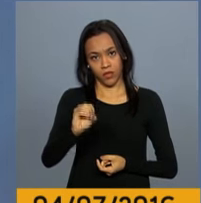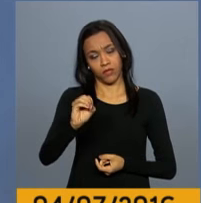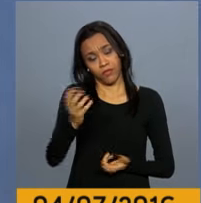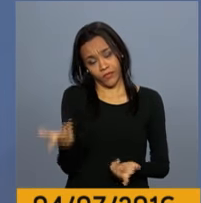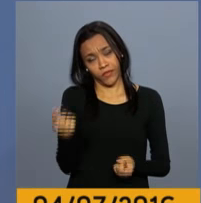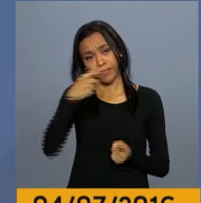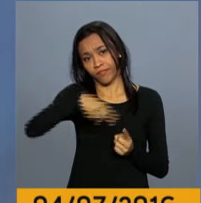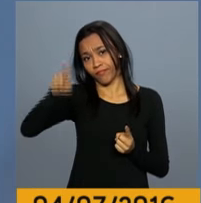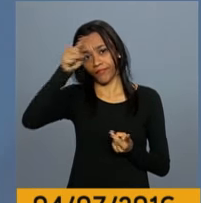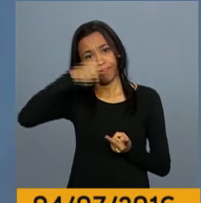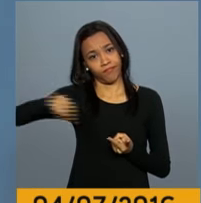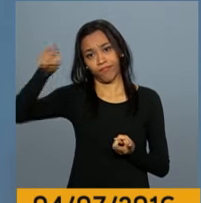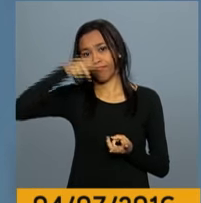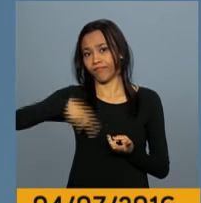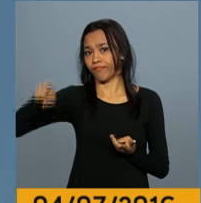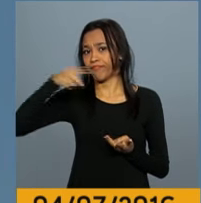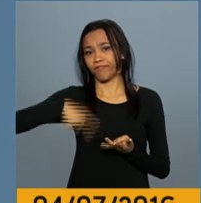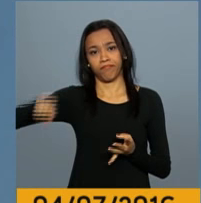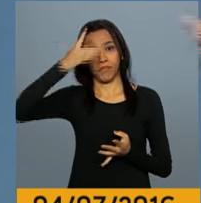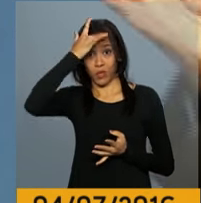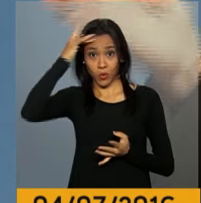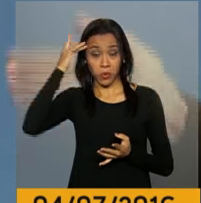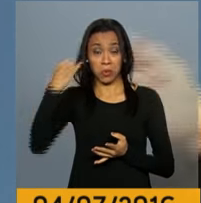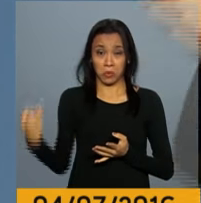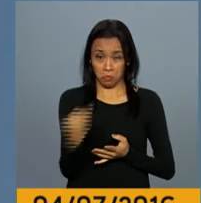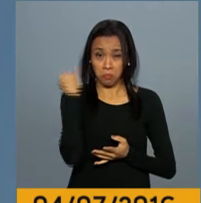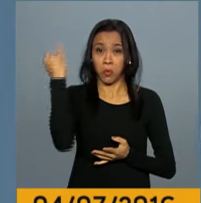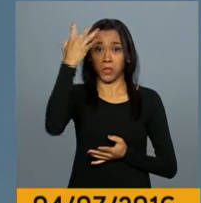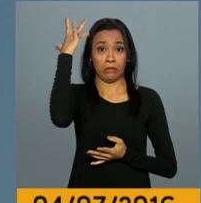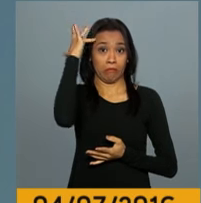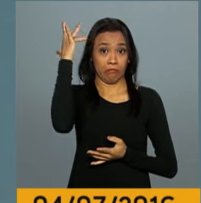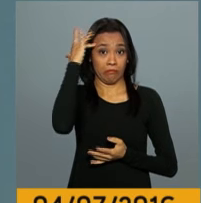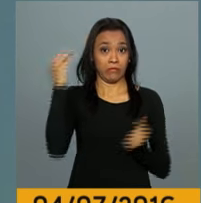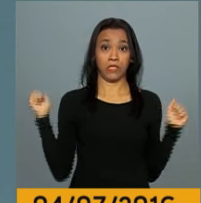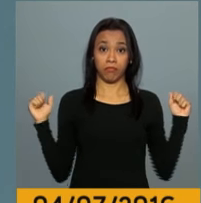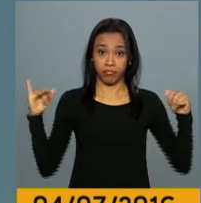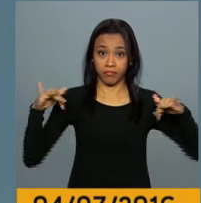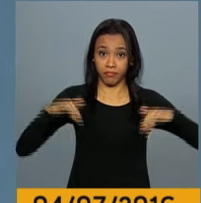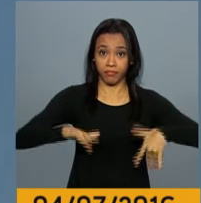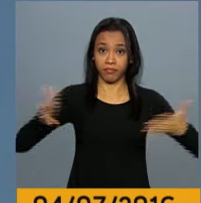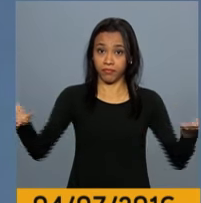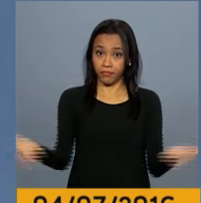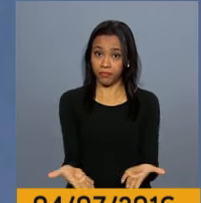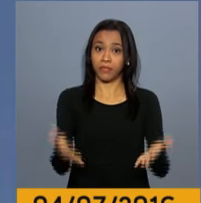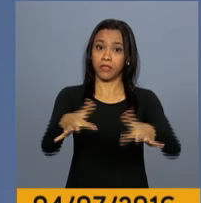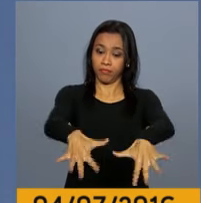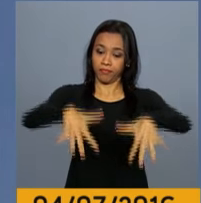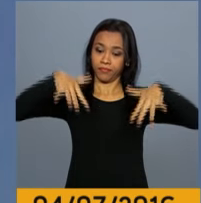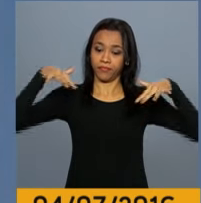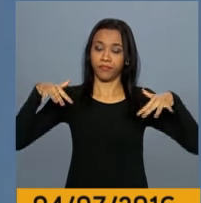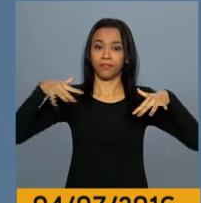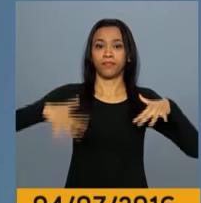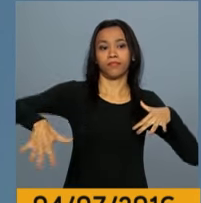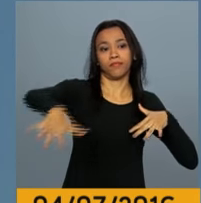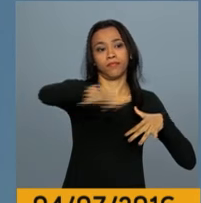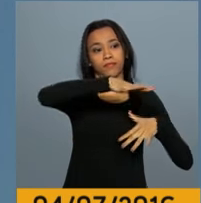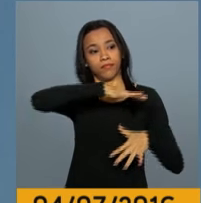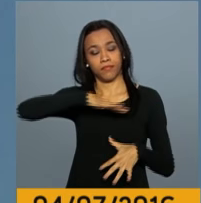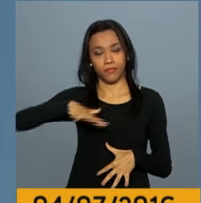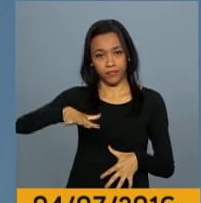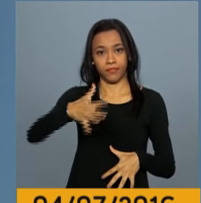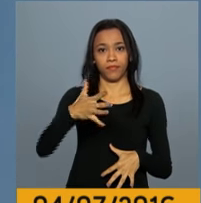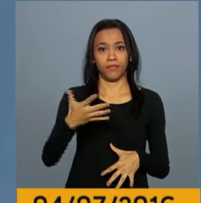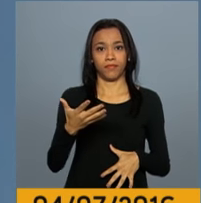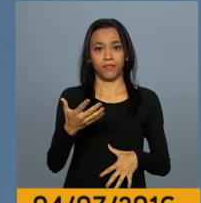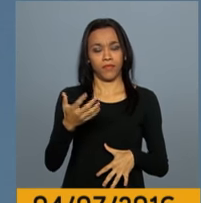enfim, há tantas autoridades aqui à frente e no auditório, né? A